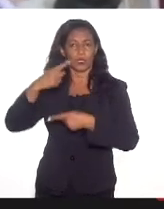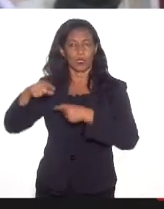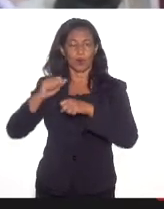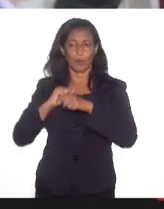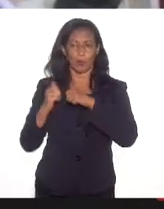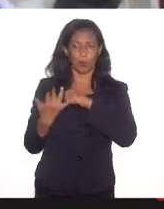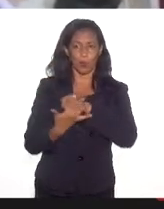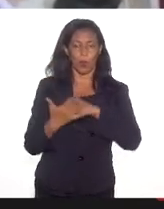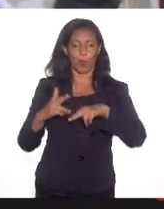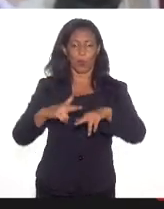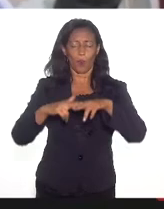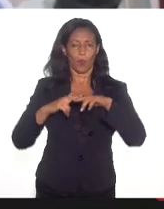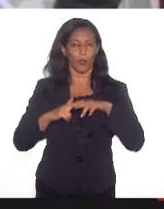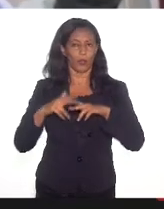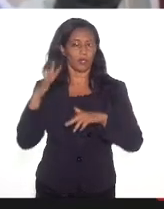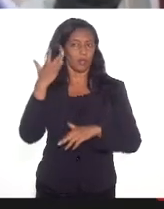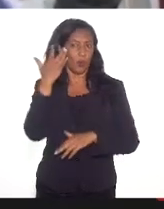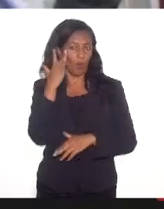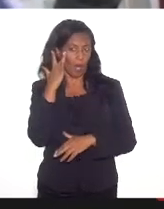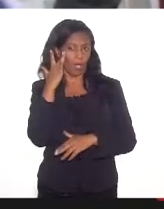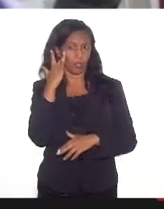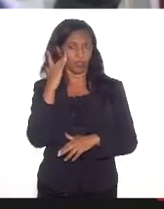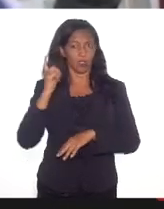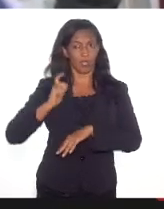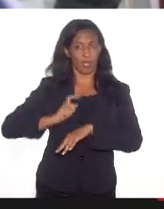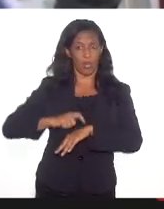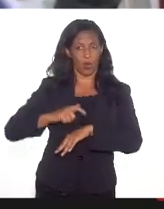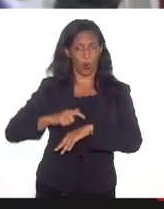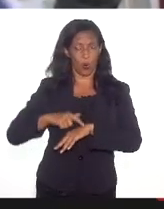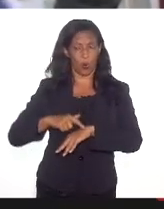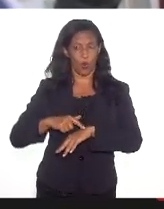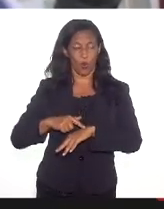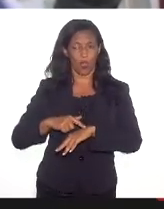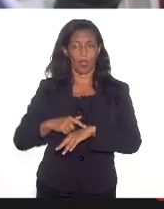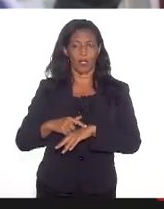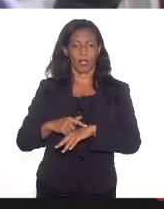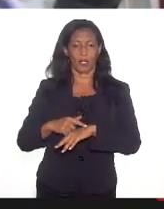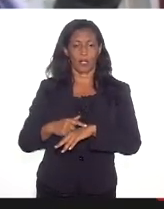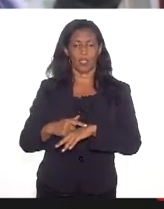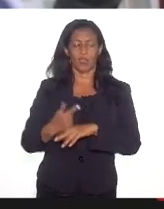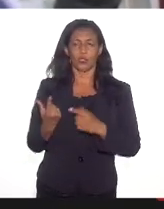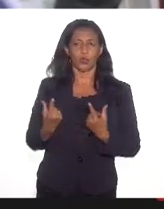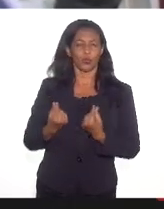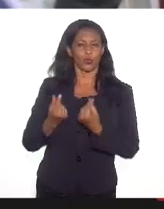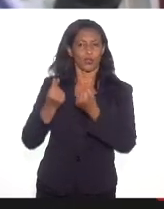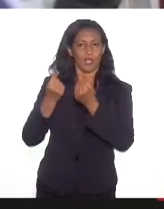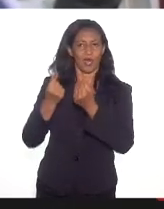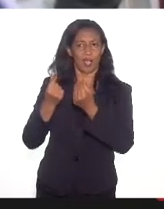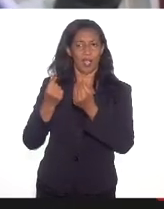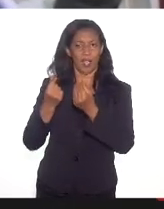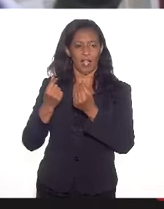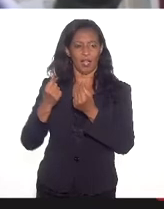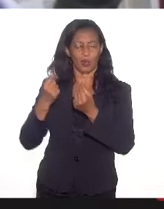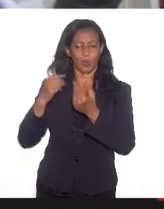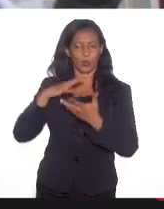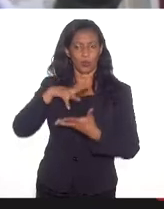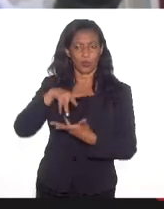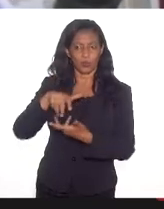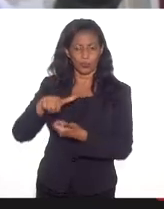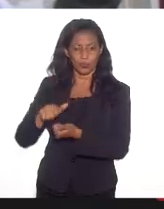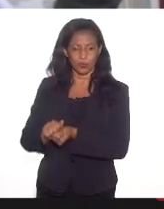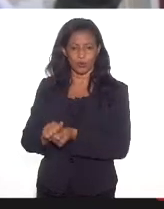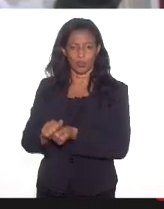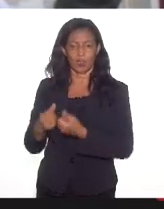seja hora de explorar conceitos como da renda básica universal a renda básica universal poderia